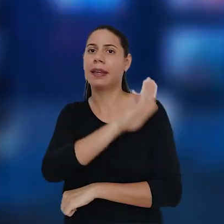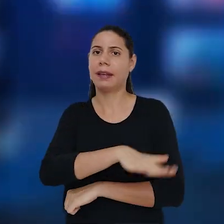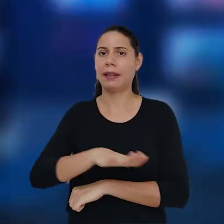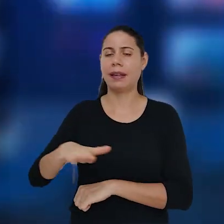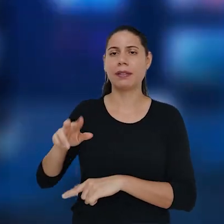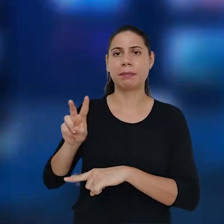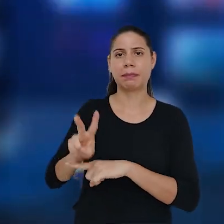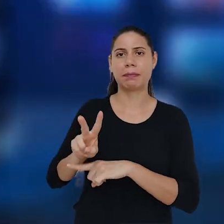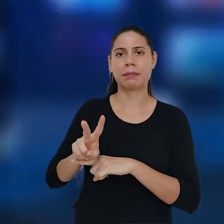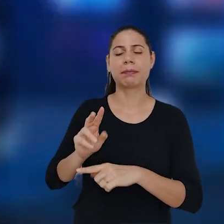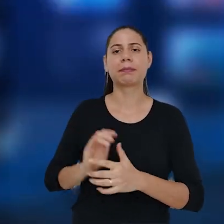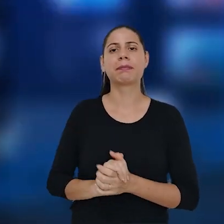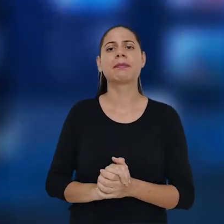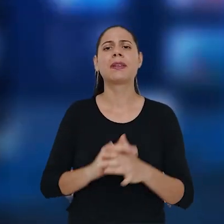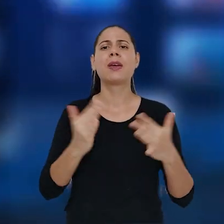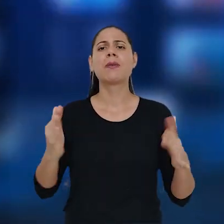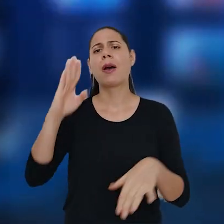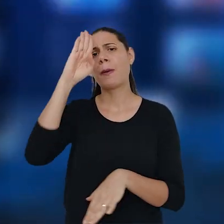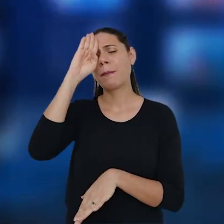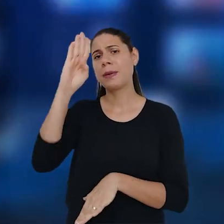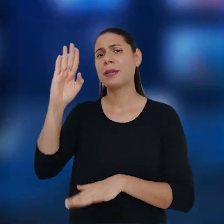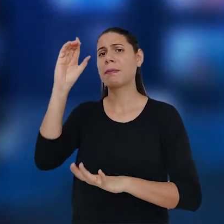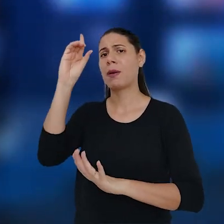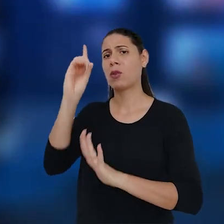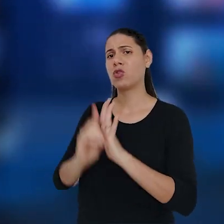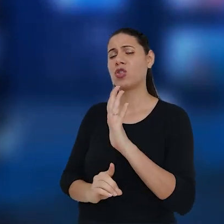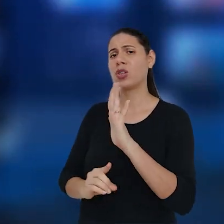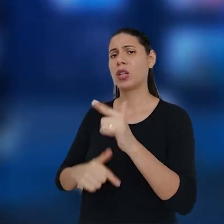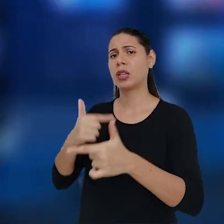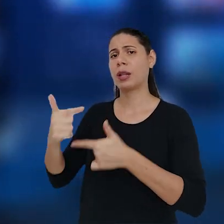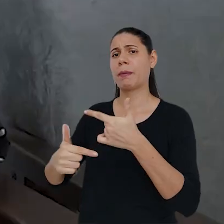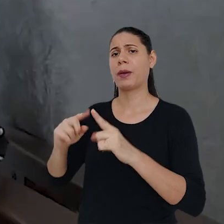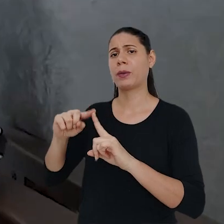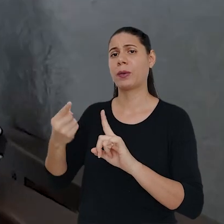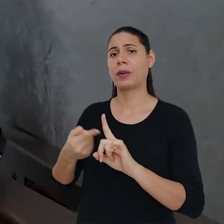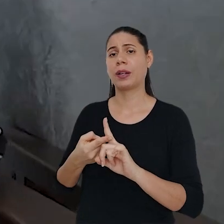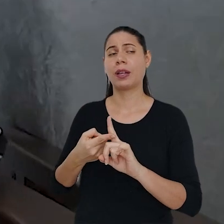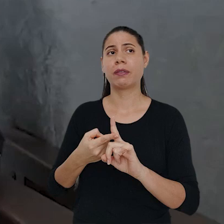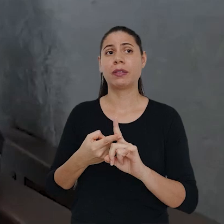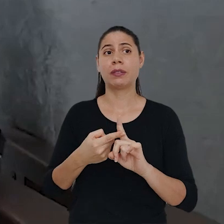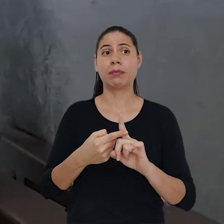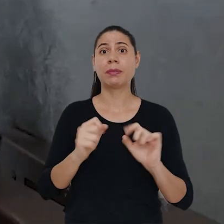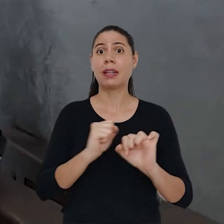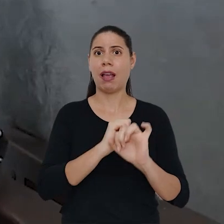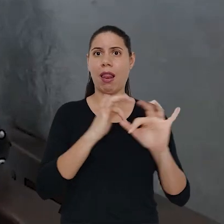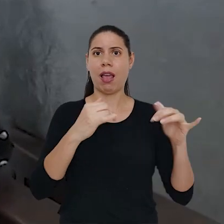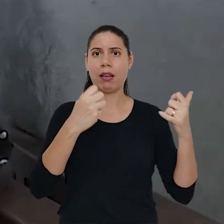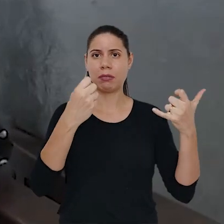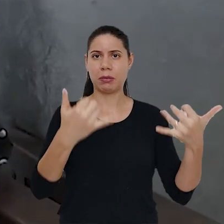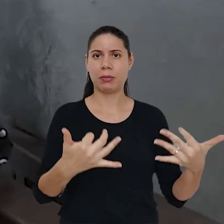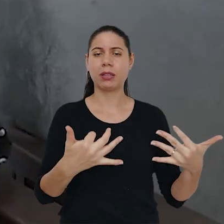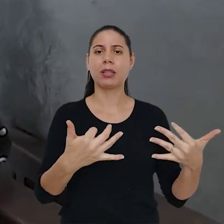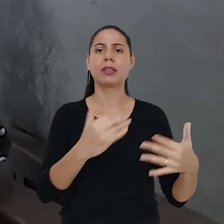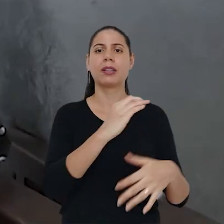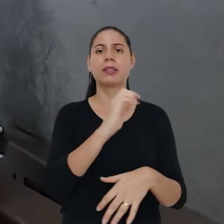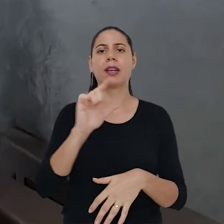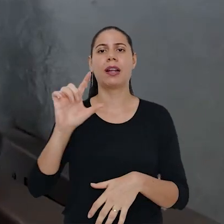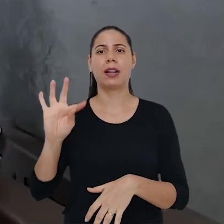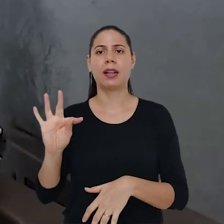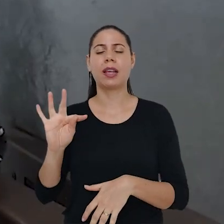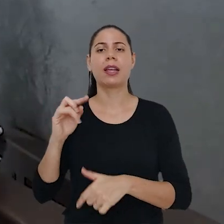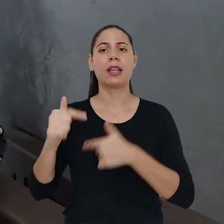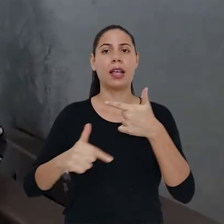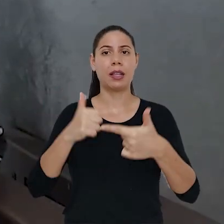crianças. Qual seria o principal direito da trabalhadora gestante? De forma específica, tratando no regime da CLT,